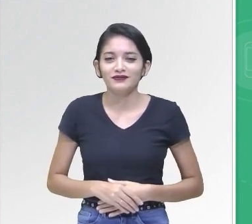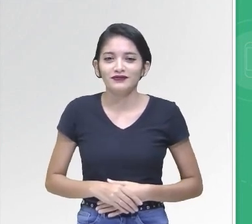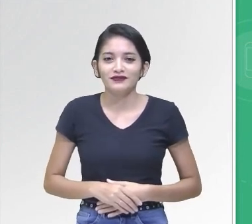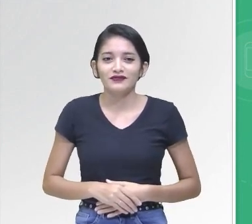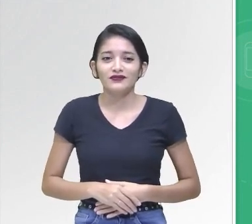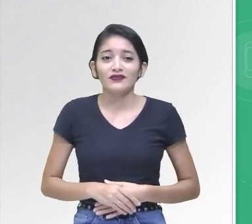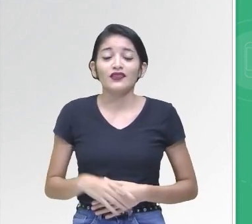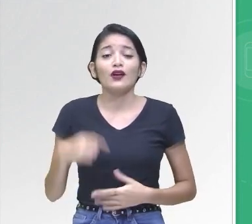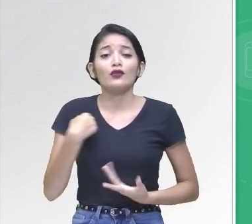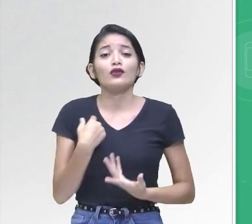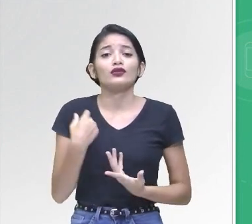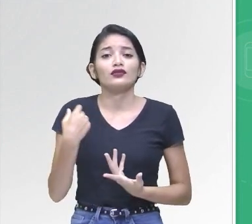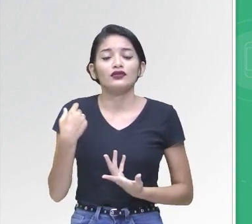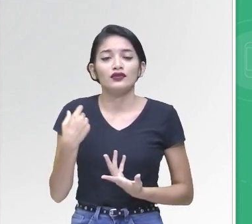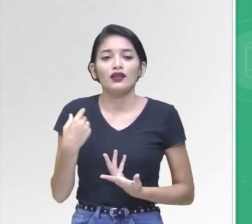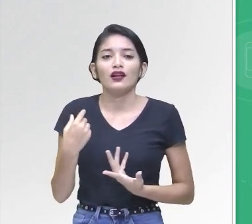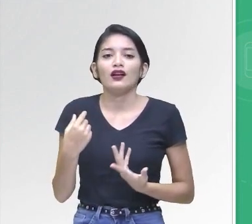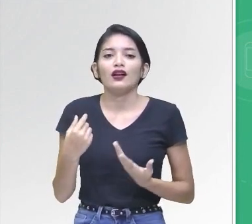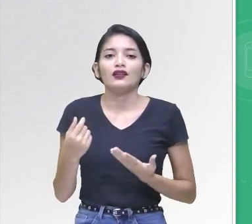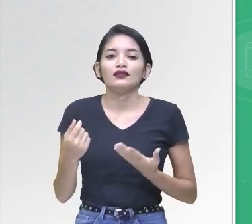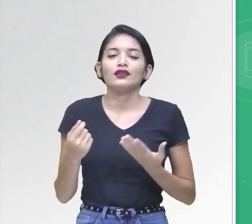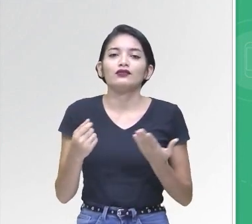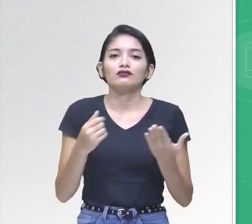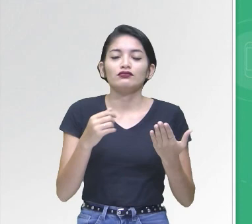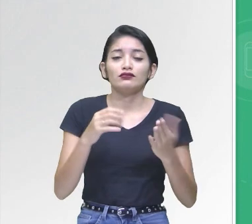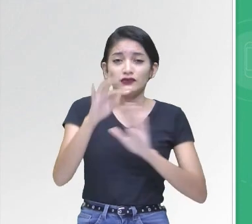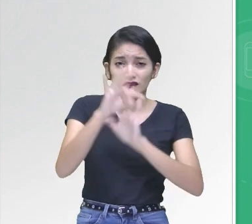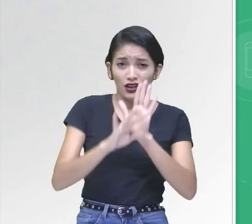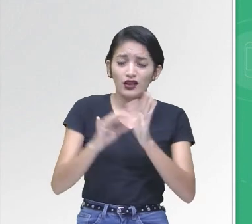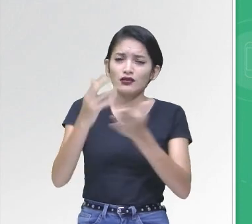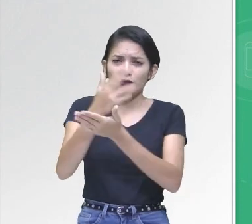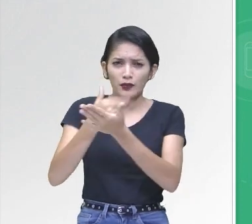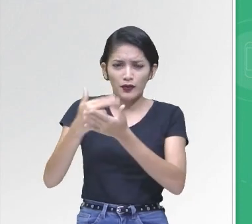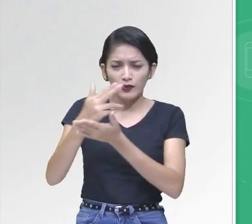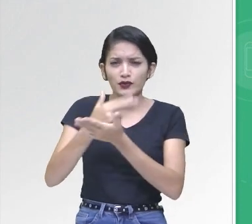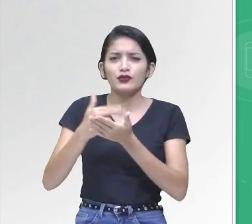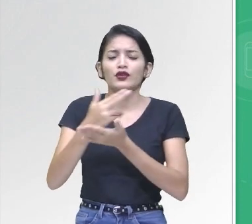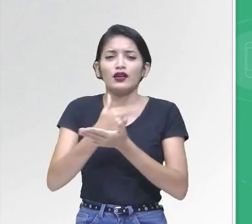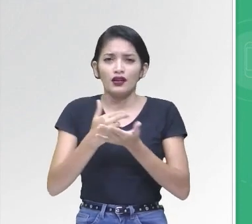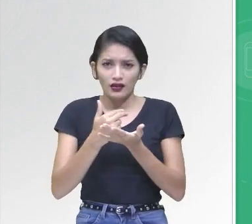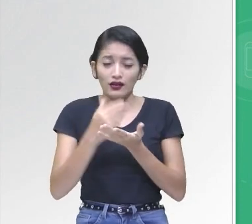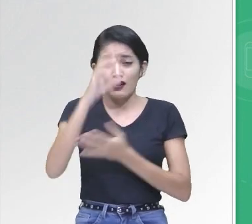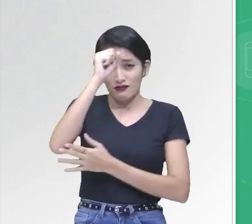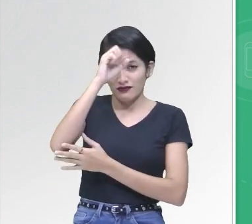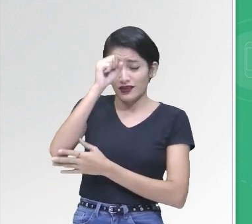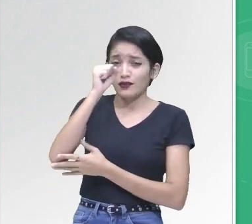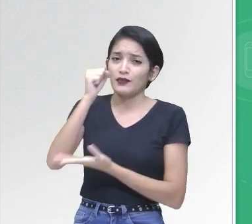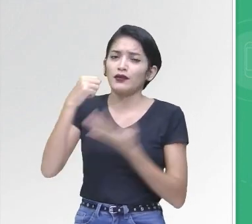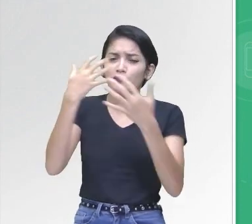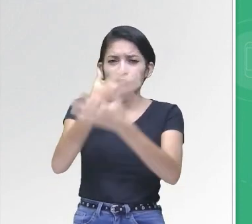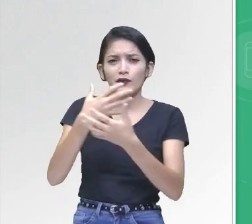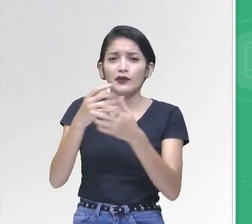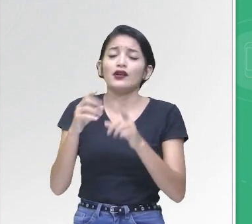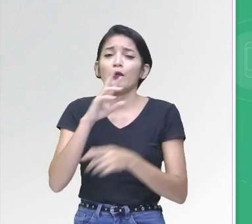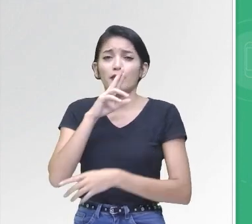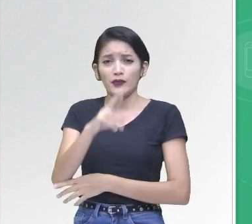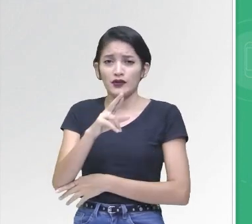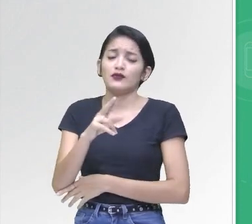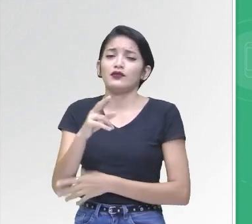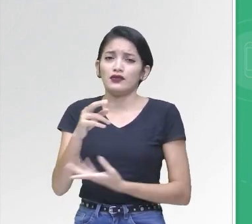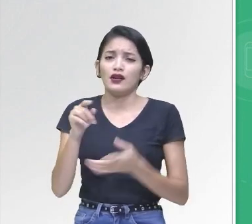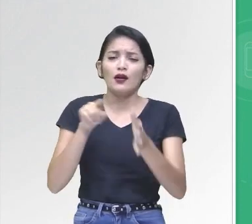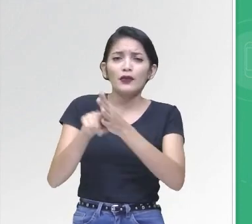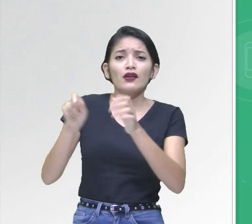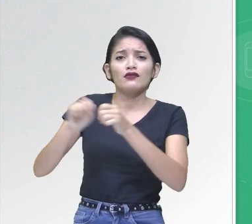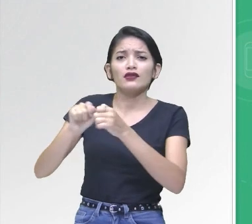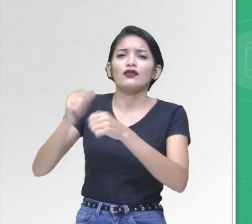aprendemos canciones, respondemos às perguntas do professor e hacemos exámenes. Vamos lá descobrir